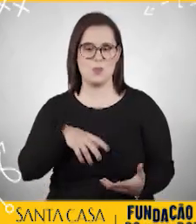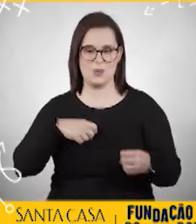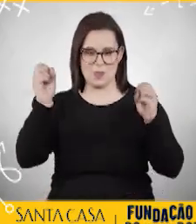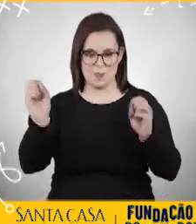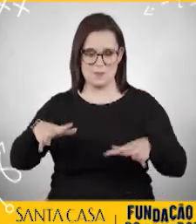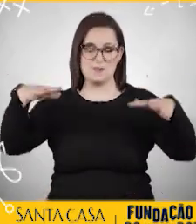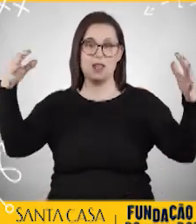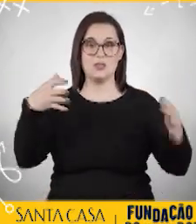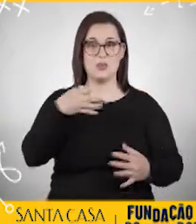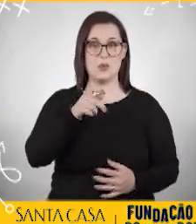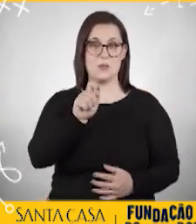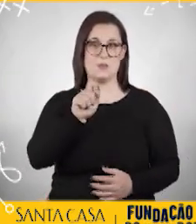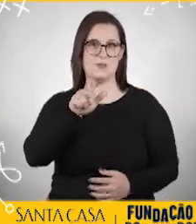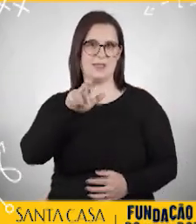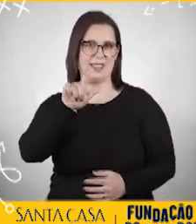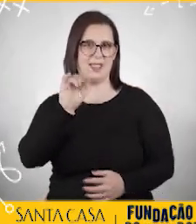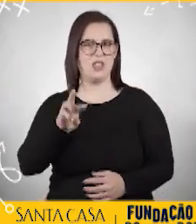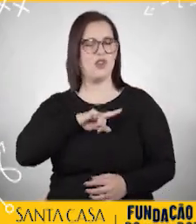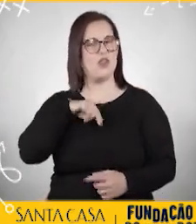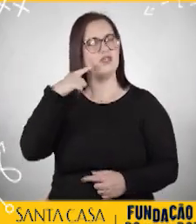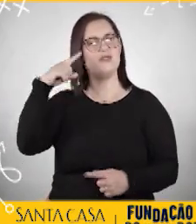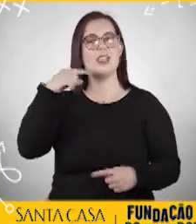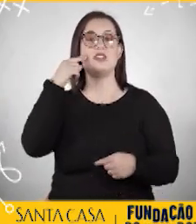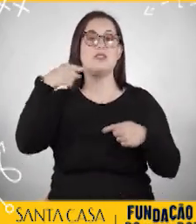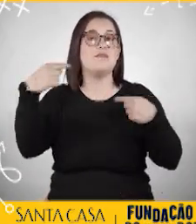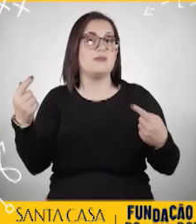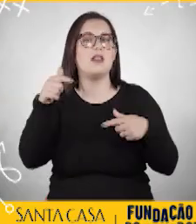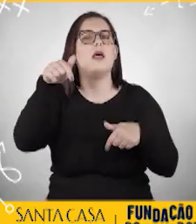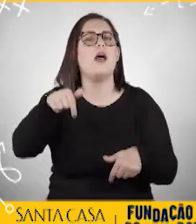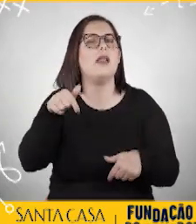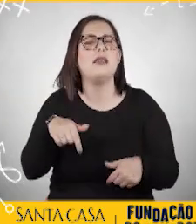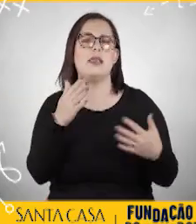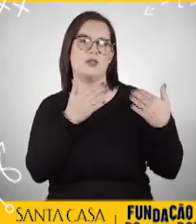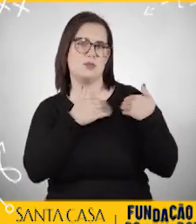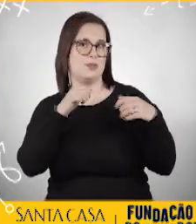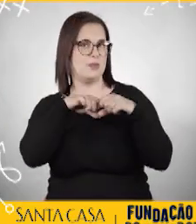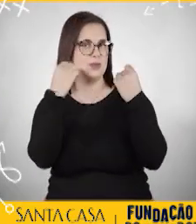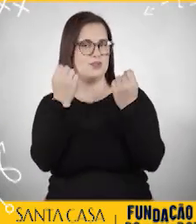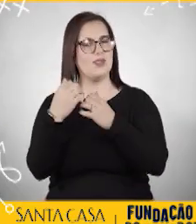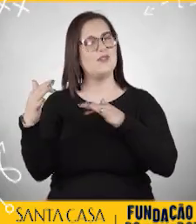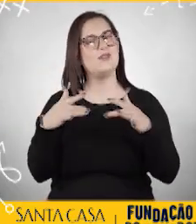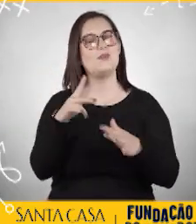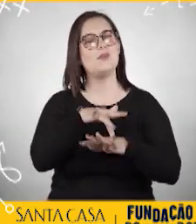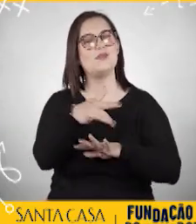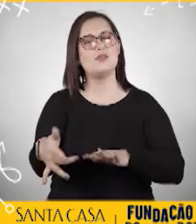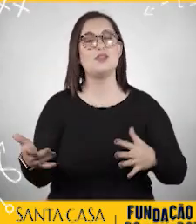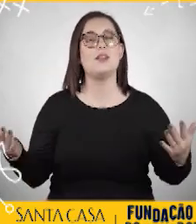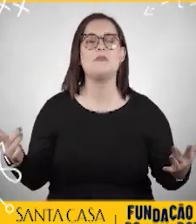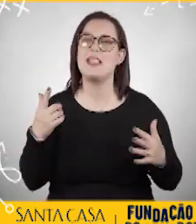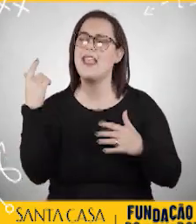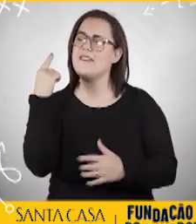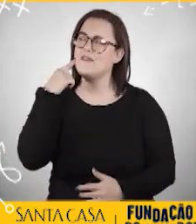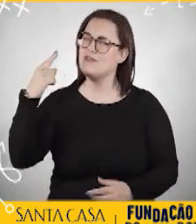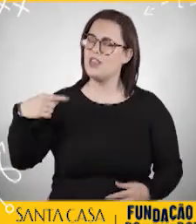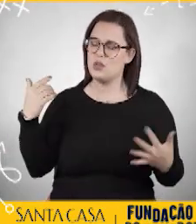do mundo mágico do Perlim que iniciamos mais uma viagem muito especial pela atualidade da responsabilidade social no futebol profissional. E